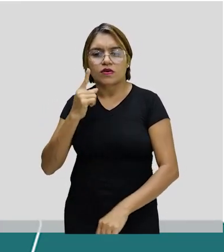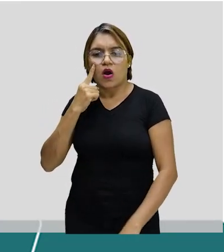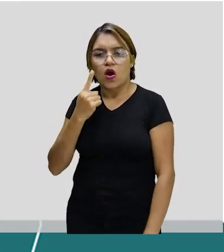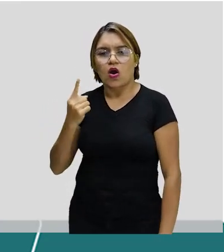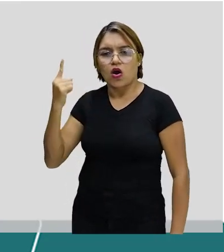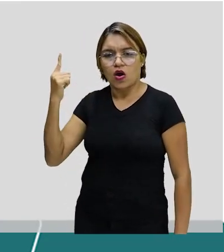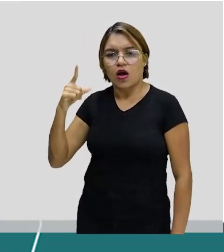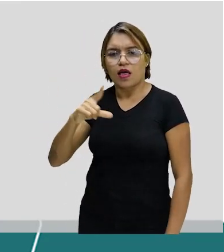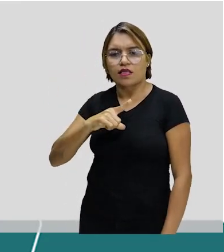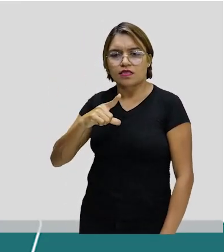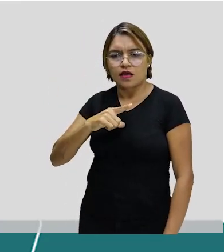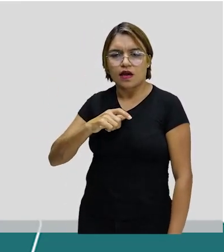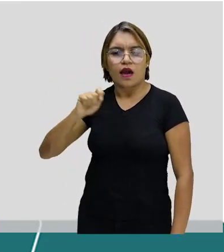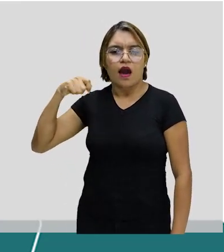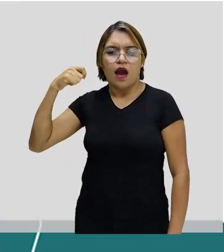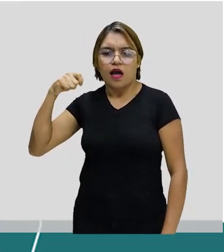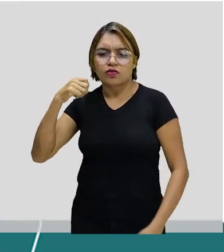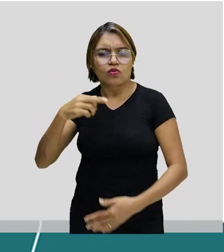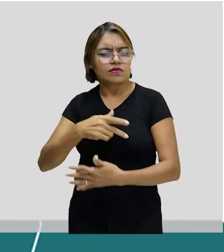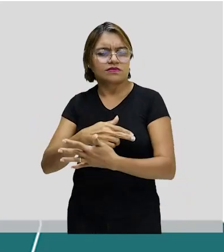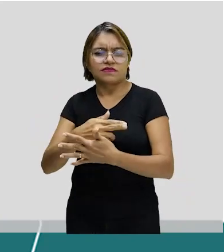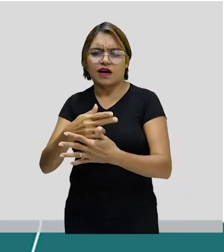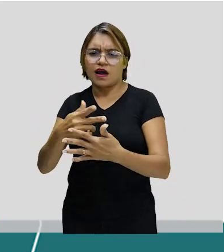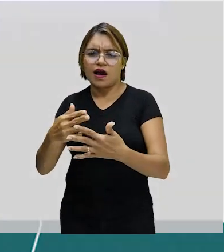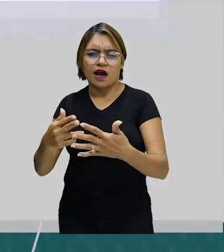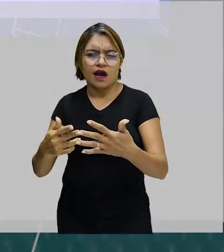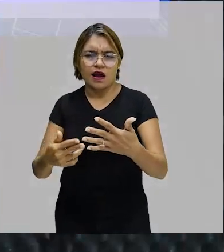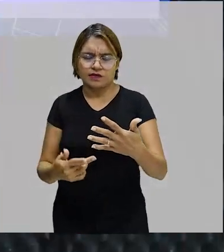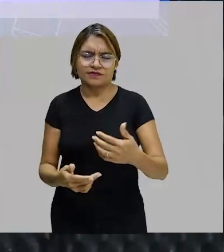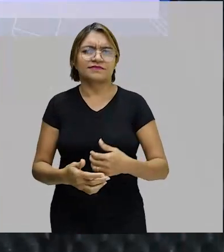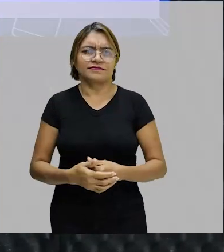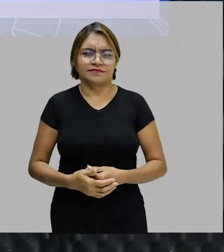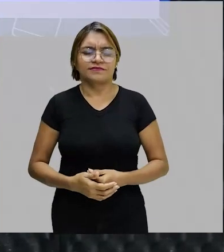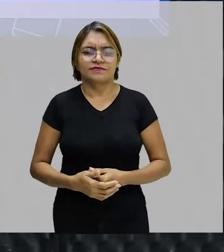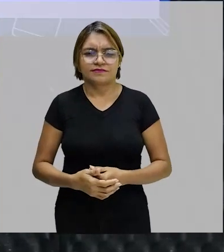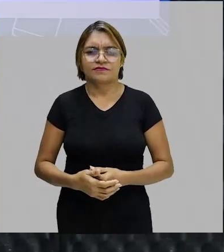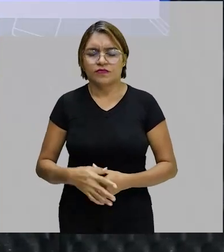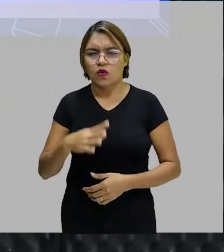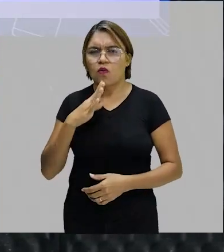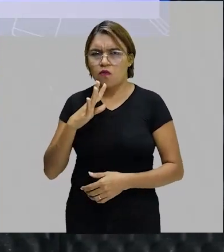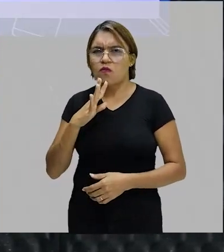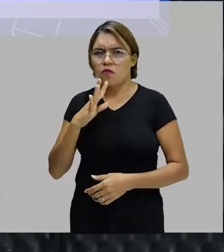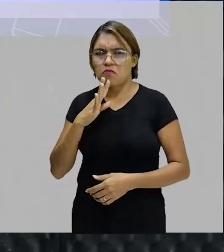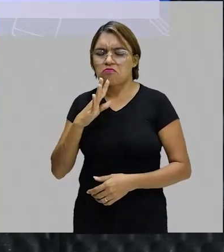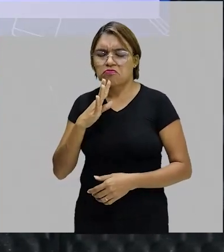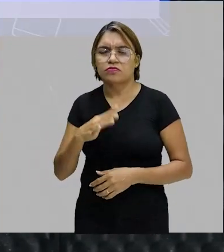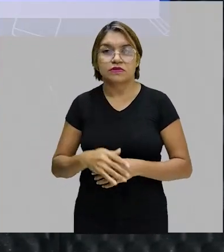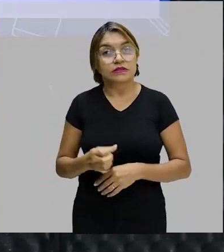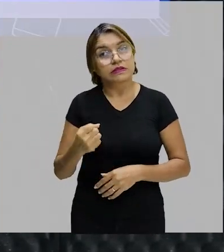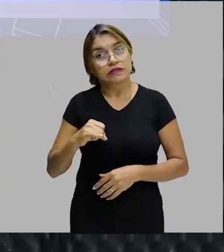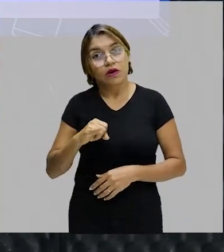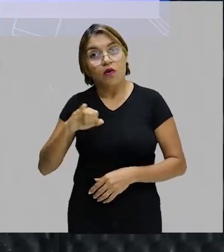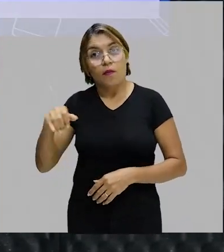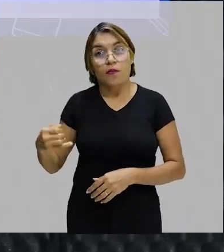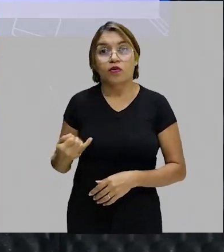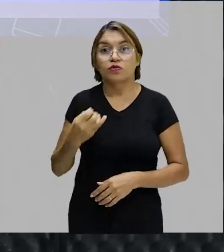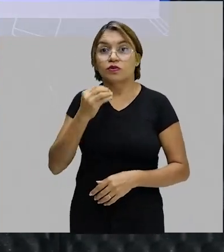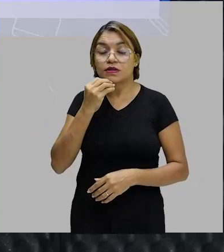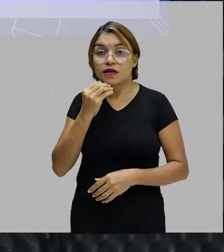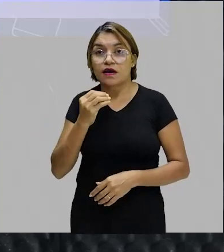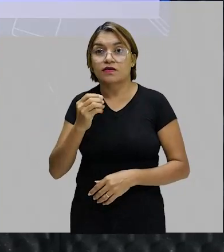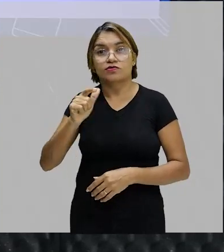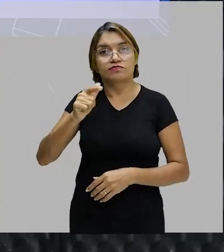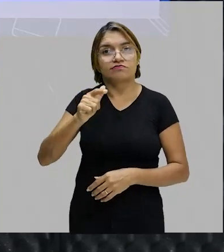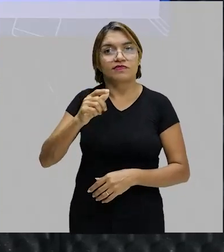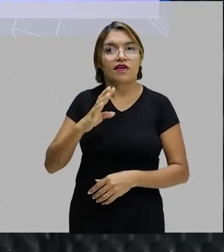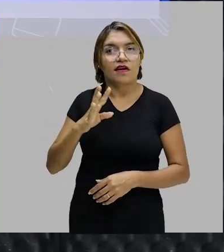Seco, tem a Camila Pitanga, Celton Mello, bastante conhecido aqui. Se vocês tiverem a oportunidade de rever esse